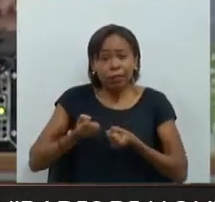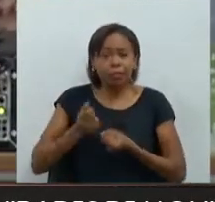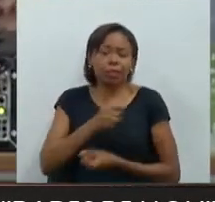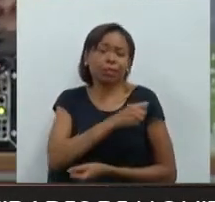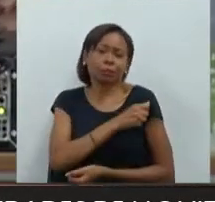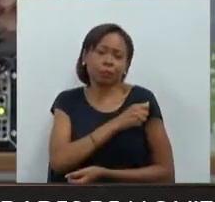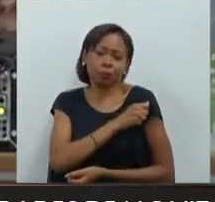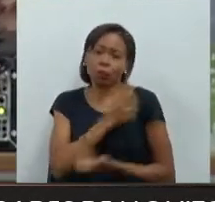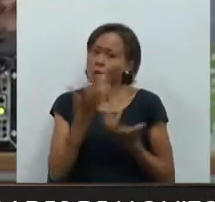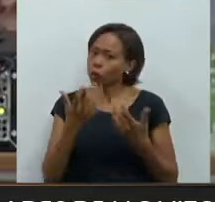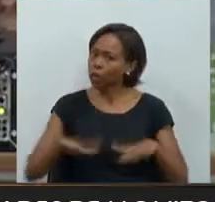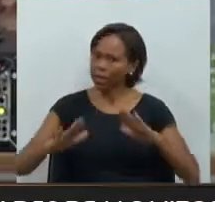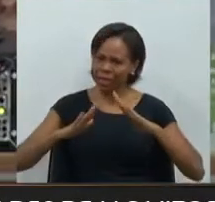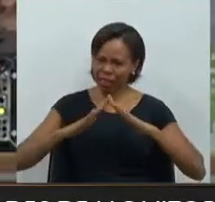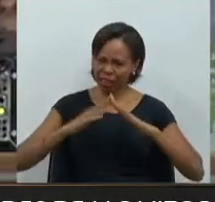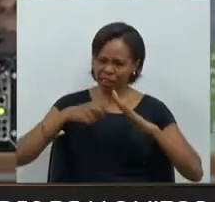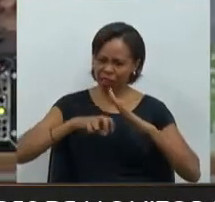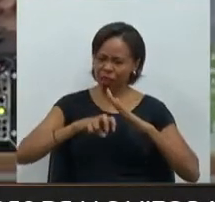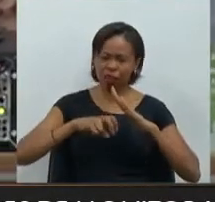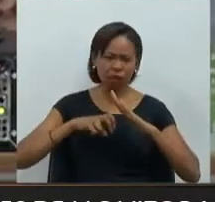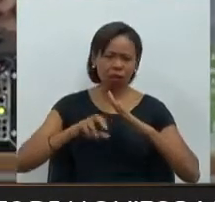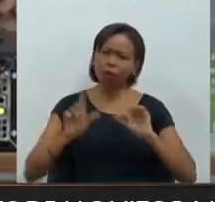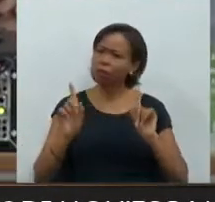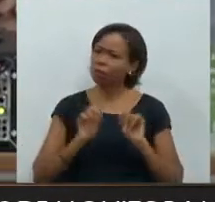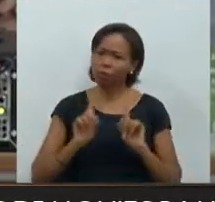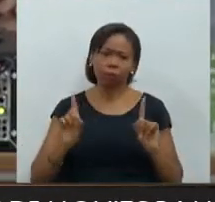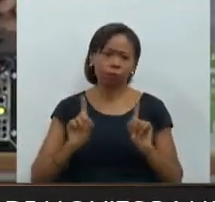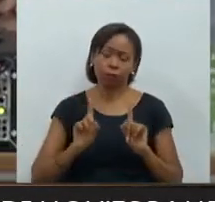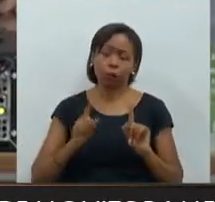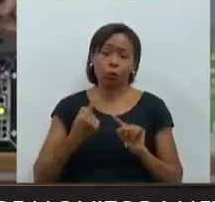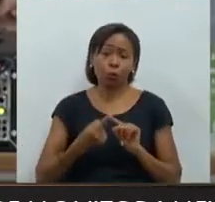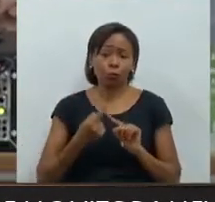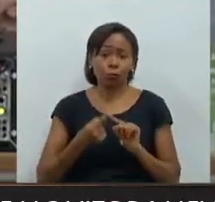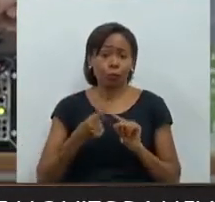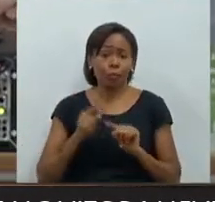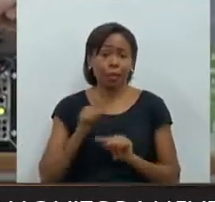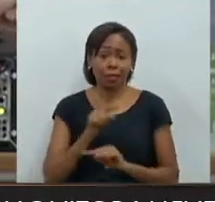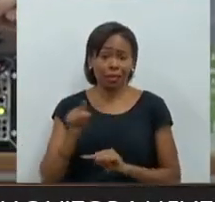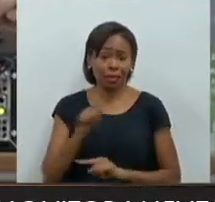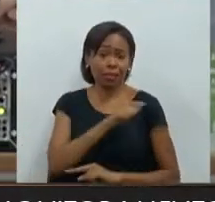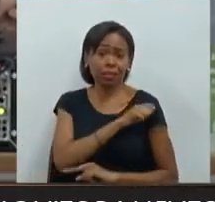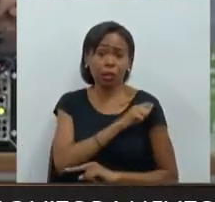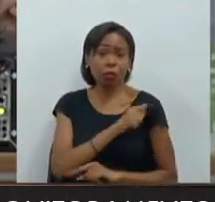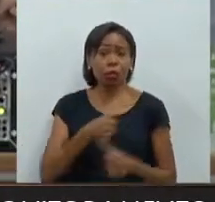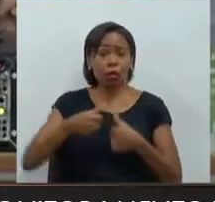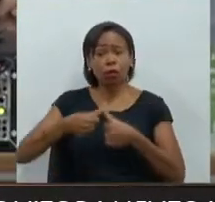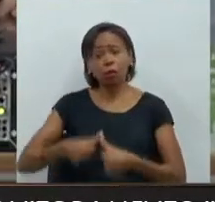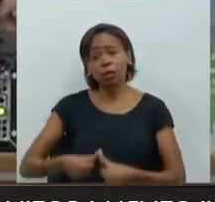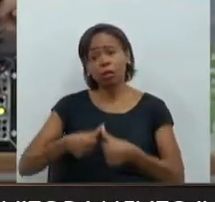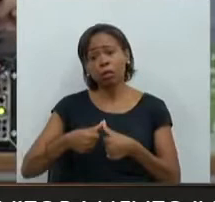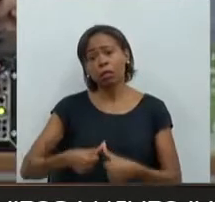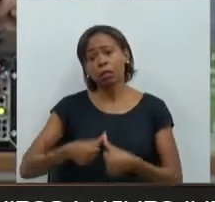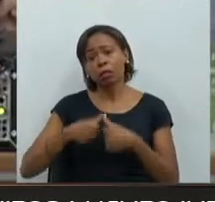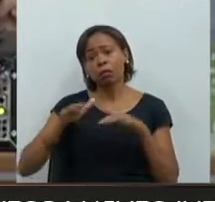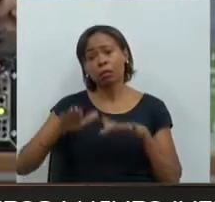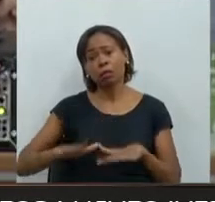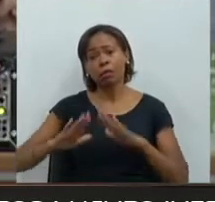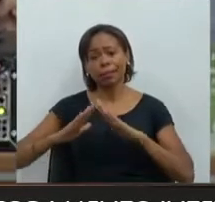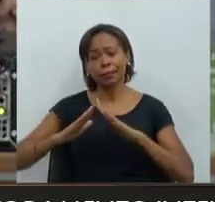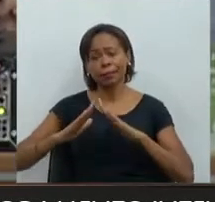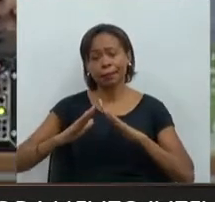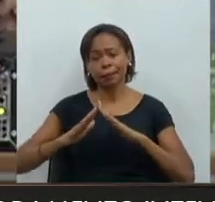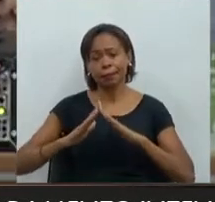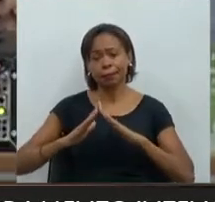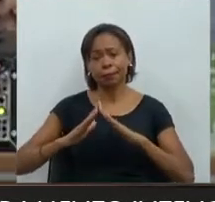Não queremos. Porque, literalmente, elas estão dentro de casa. Dentro de casa, sem